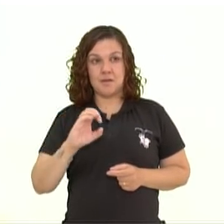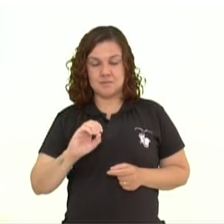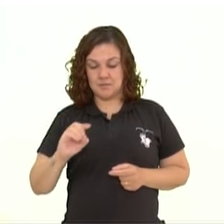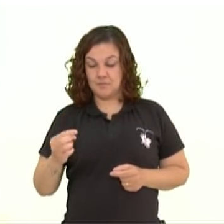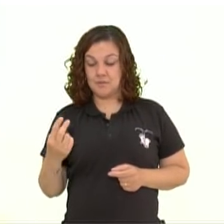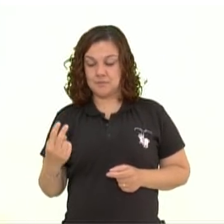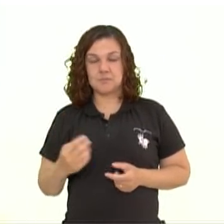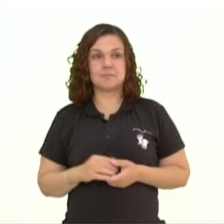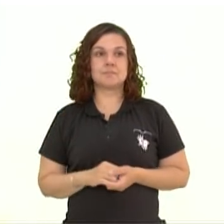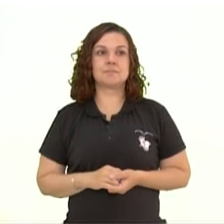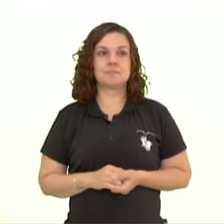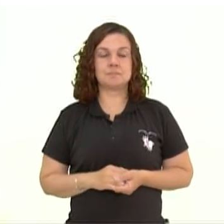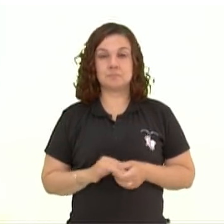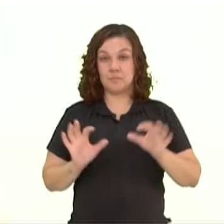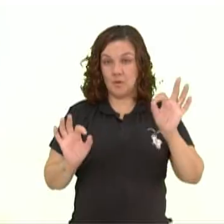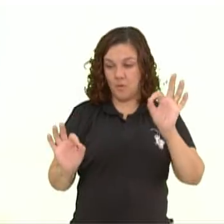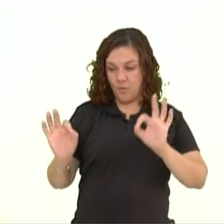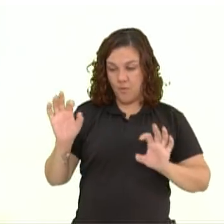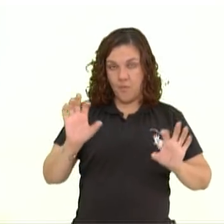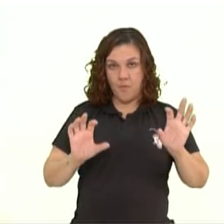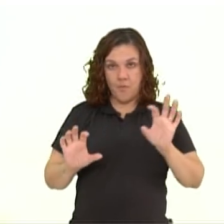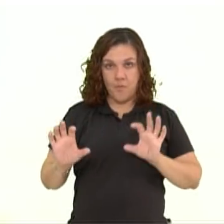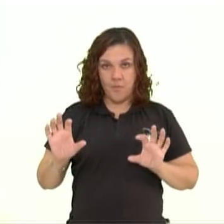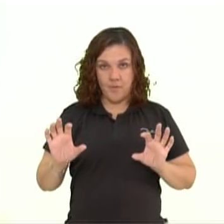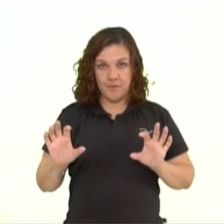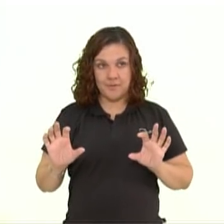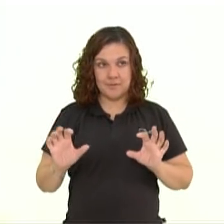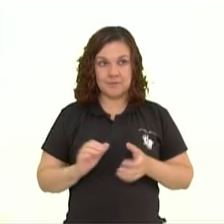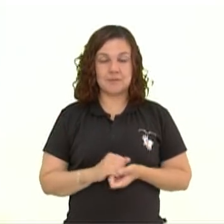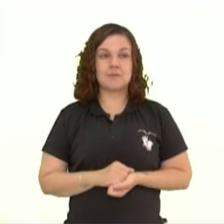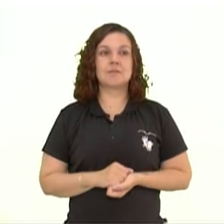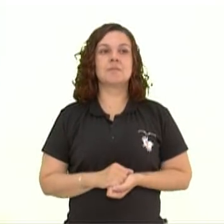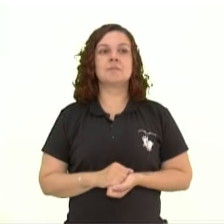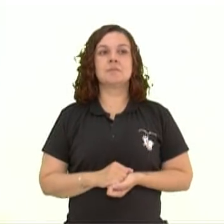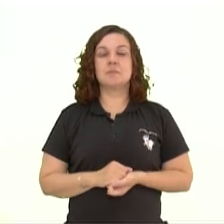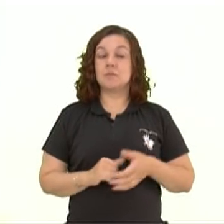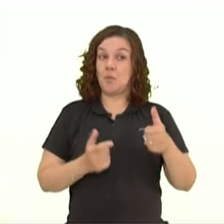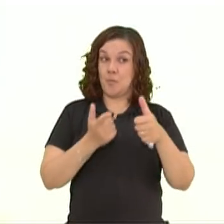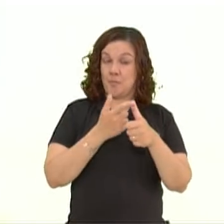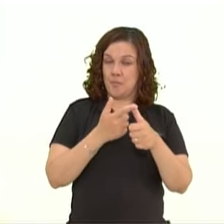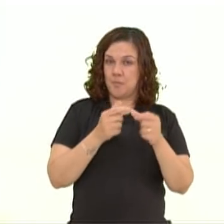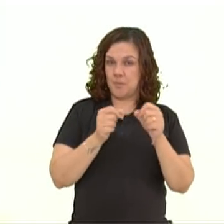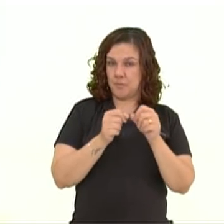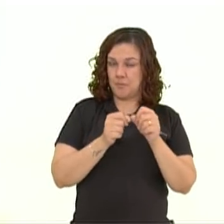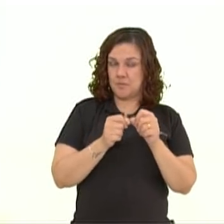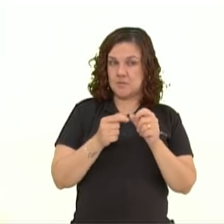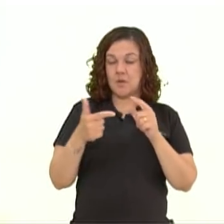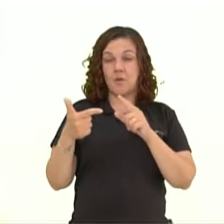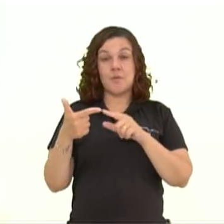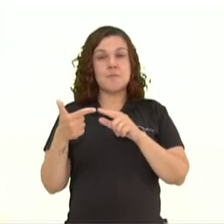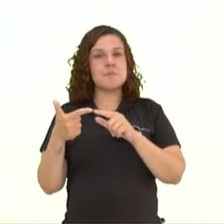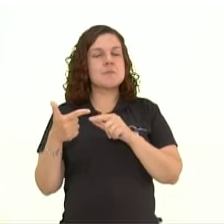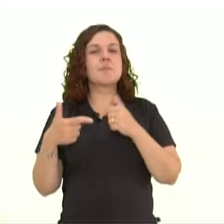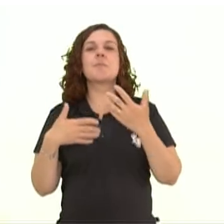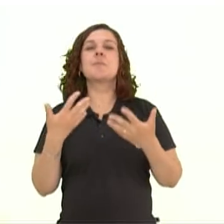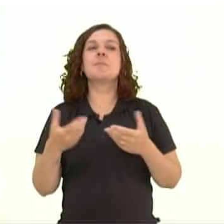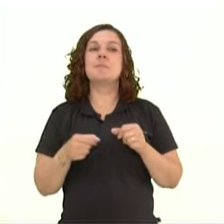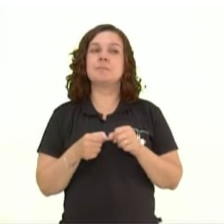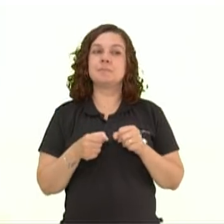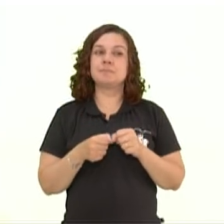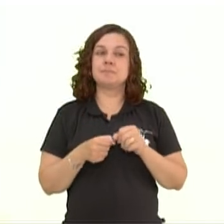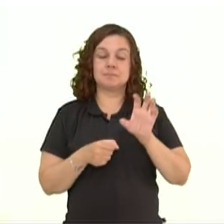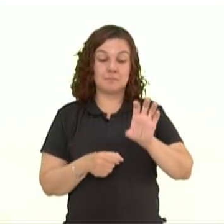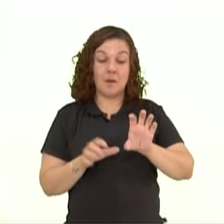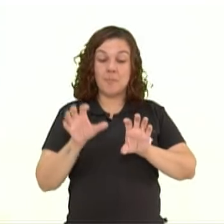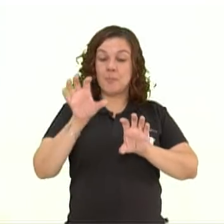que estava dentro do parênteses, né? Então, já está esse passo aqui, ó. Então, o primeiro passo era o que eu tinha, o segundo passo, resolvi o que estava dentro do parênteses, tá? Agora, nós temos